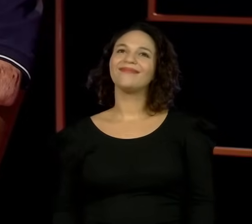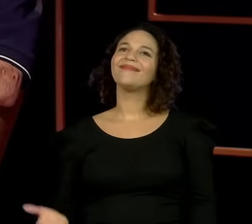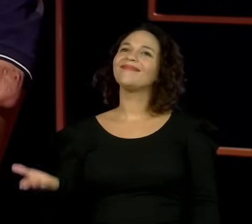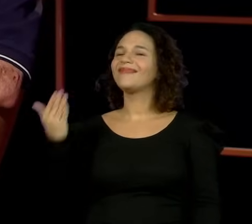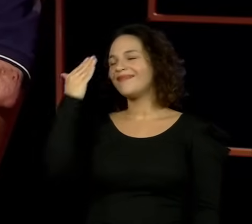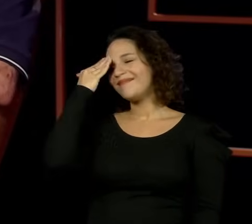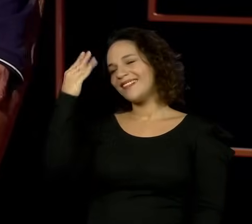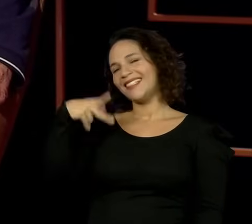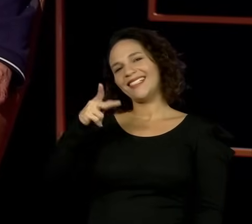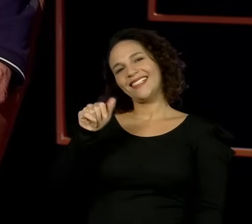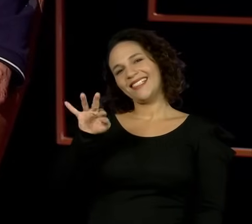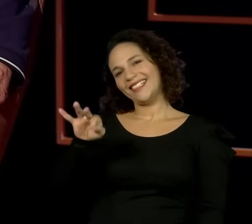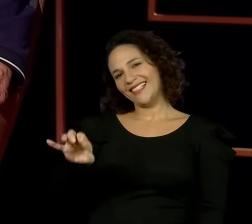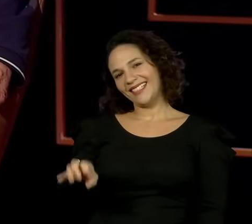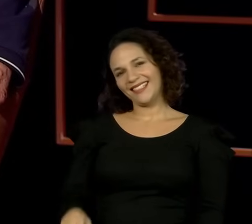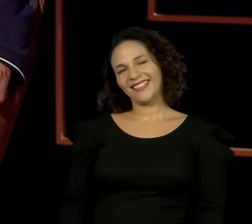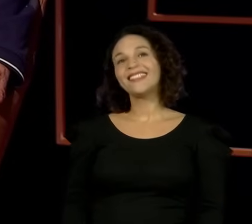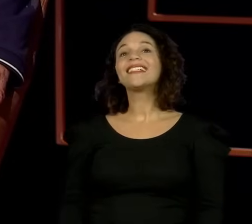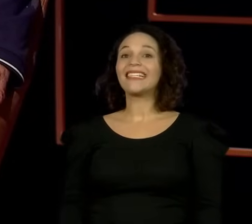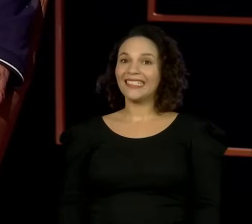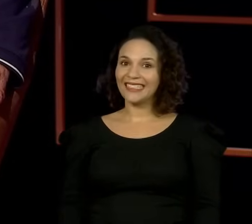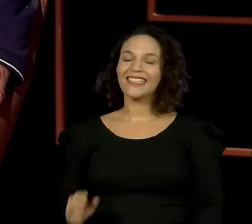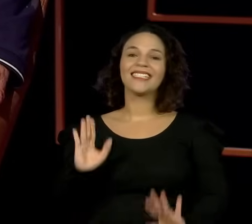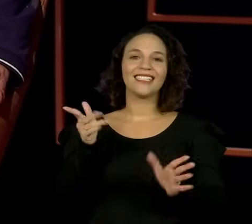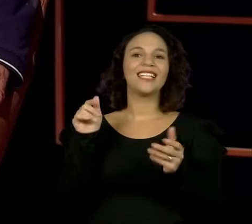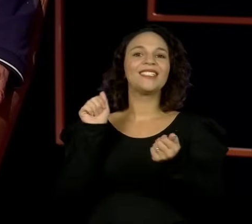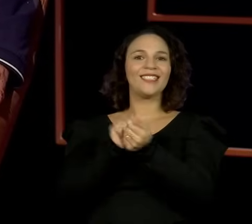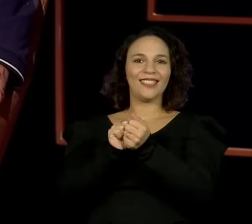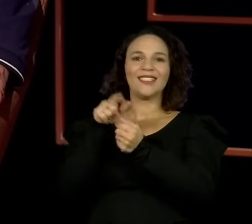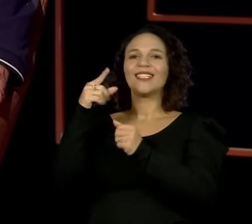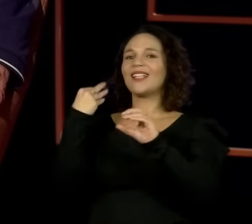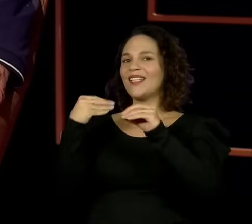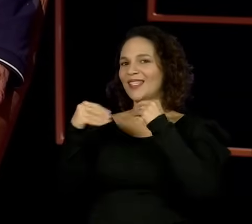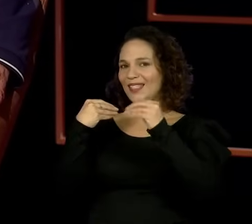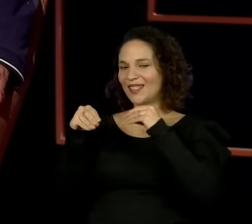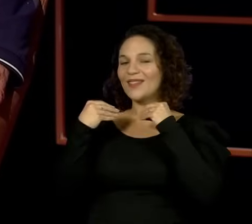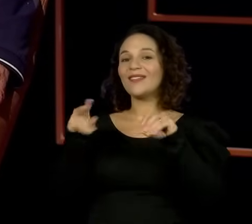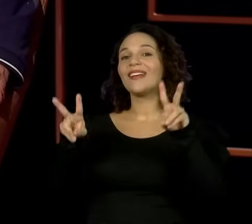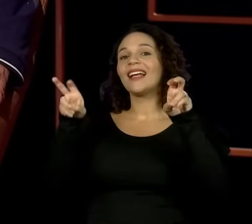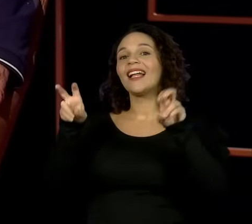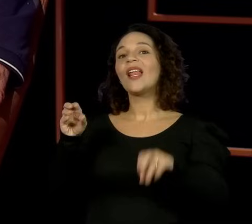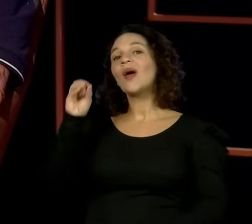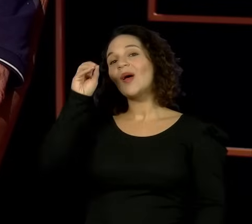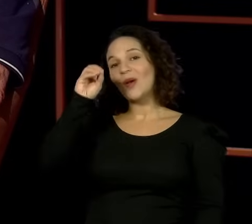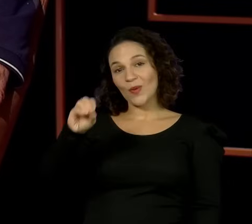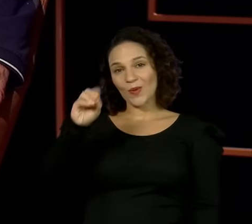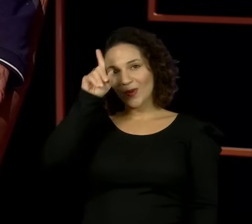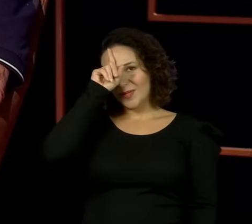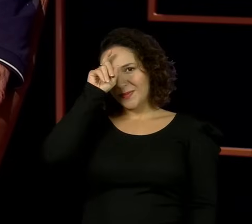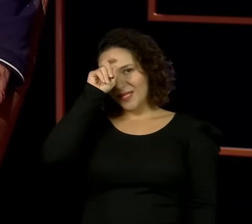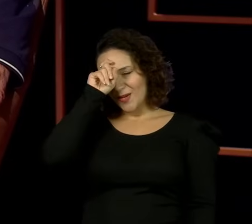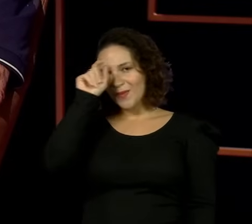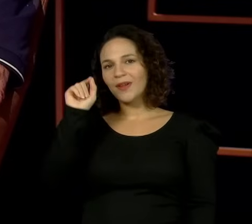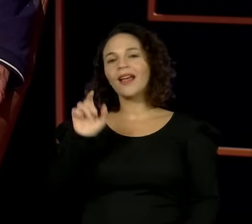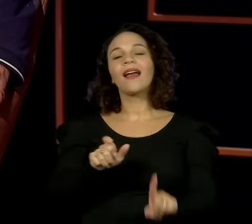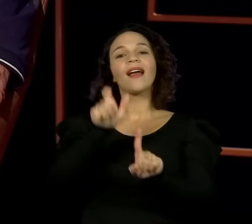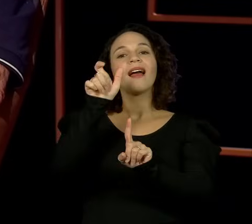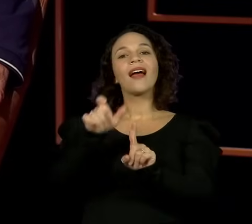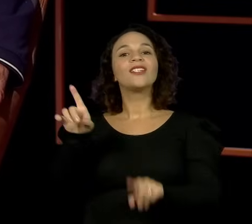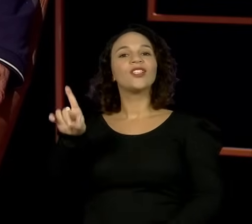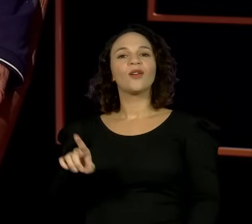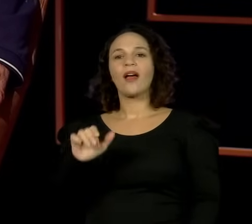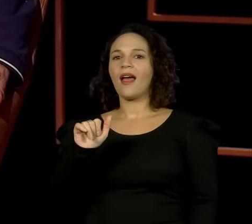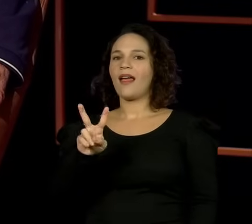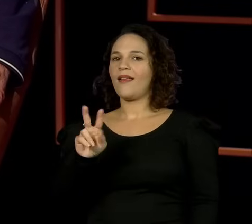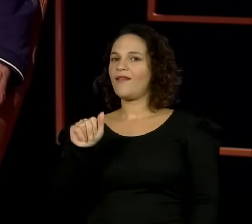Obrigado a Kate Hansen. De fato, nós fizemos uma novela juntos, O Hospital, que quem dirigiu foi o Avancini.